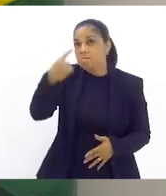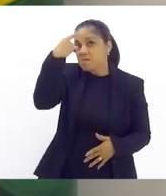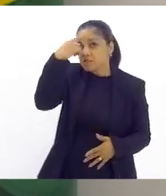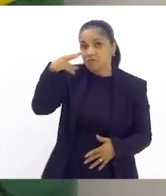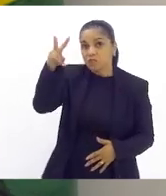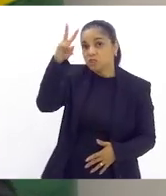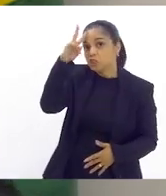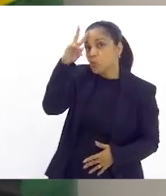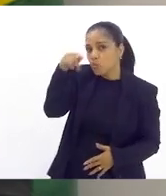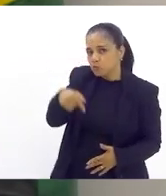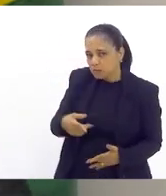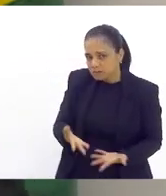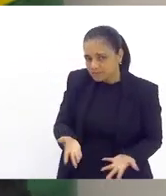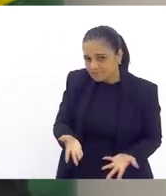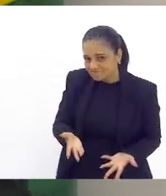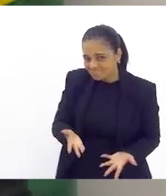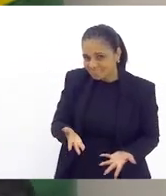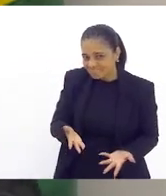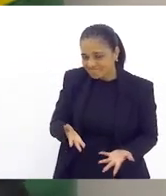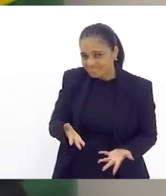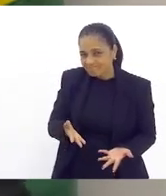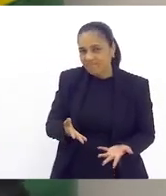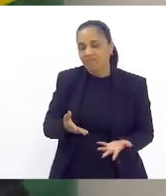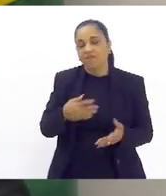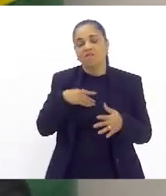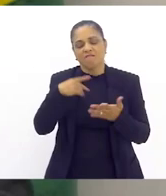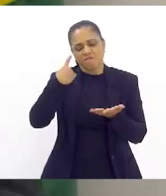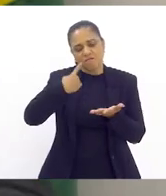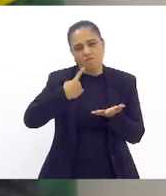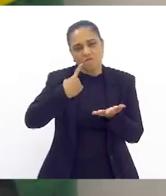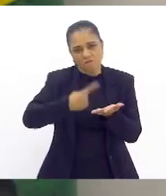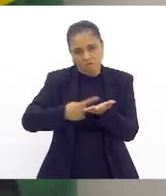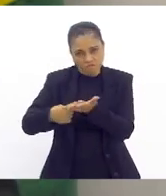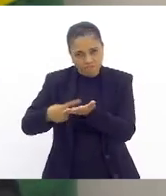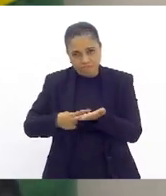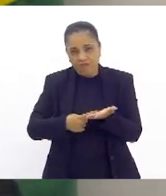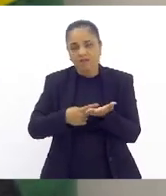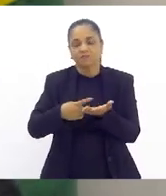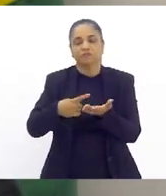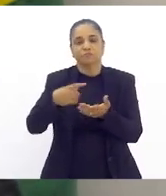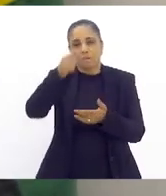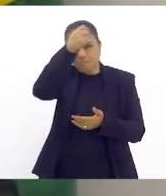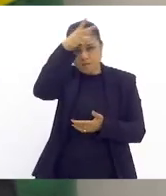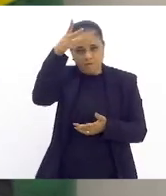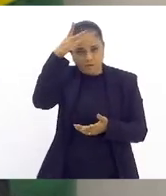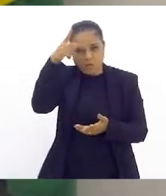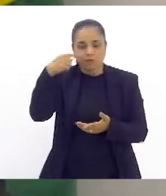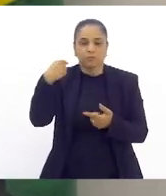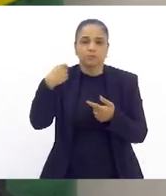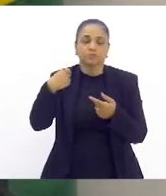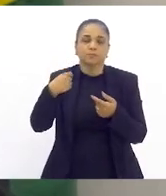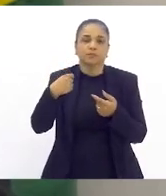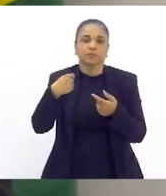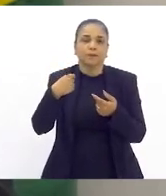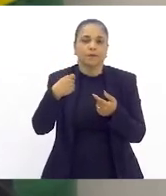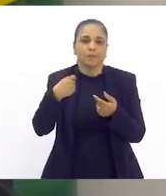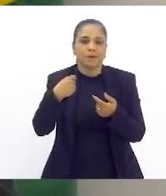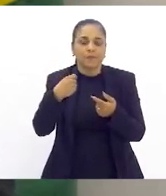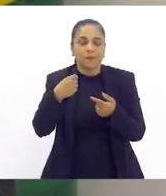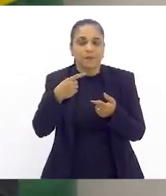nós tivemos aqui a confirmação de diversos prefeitos que teve que desmarcar sua agenda de mais diversos vereadores